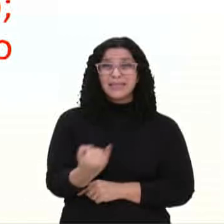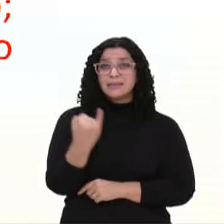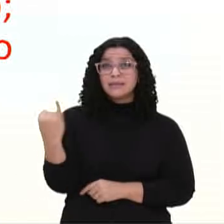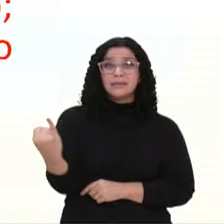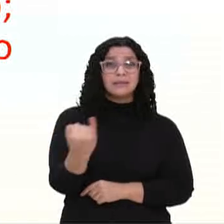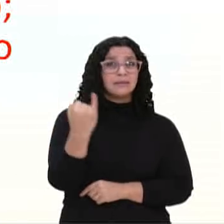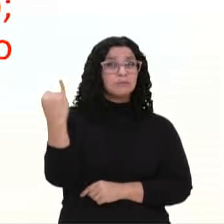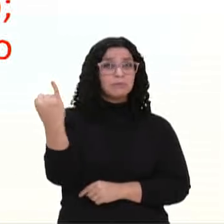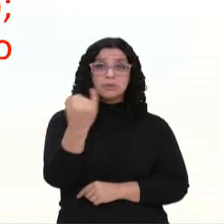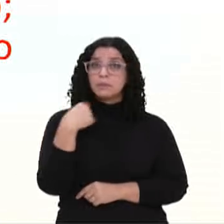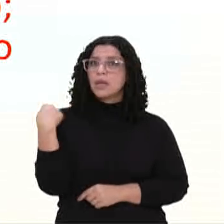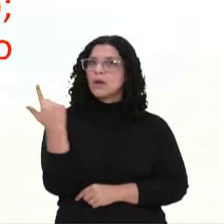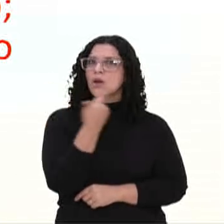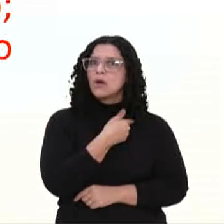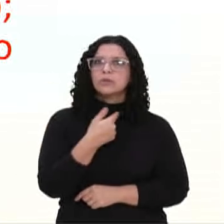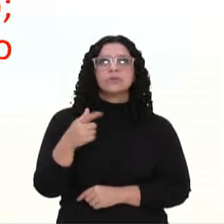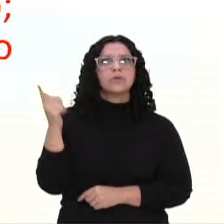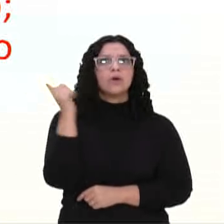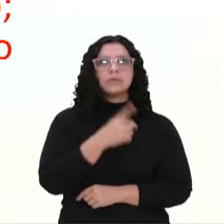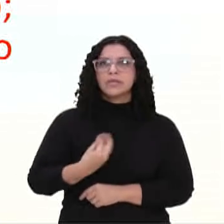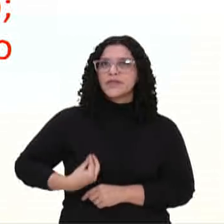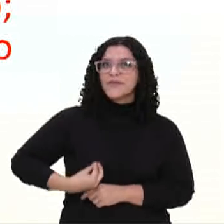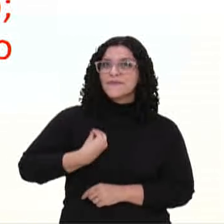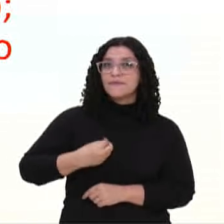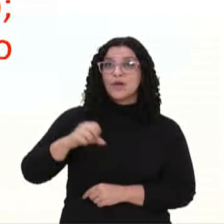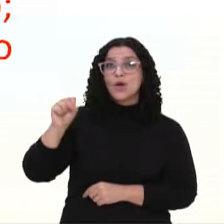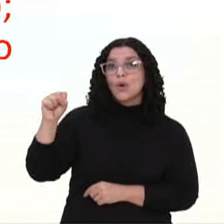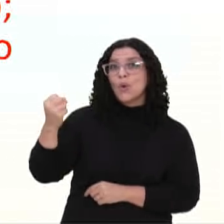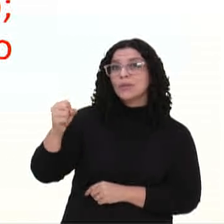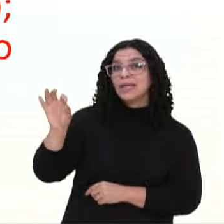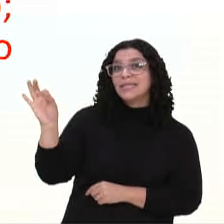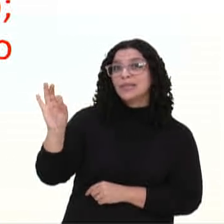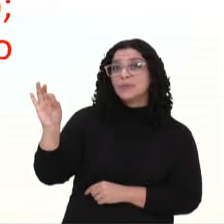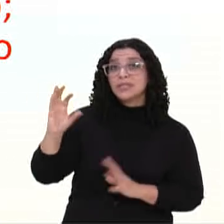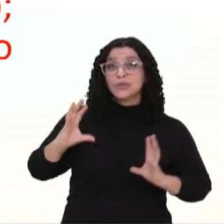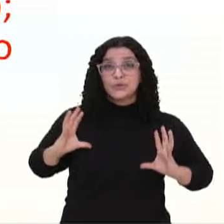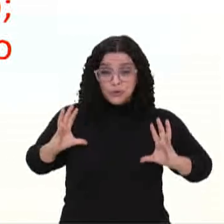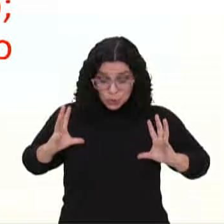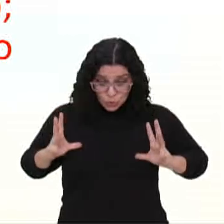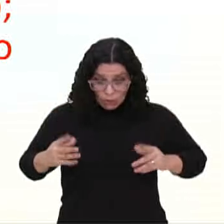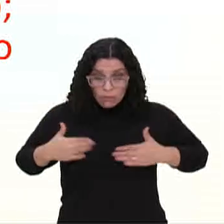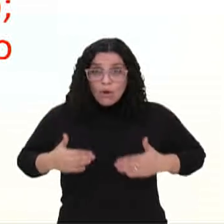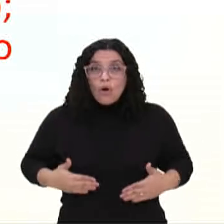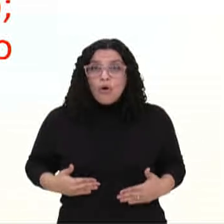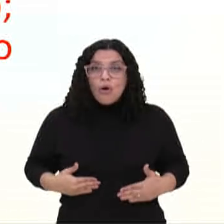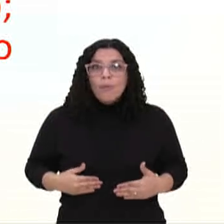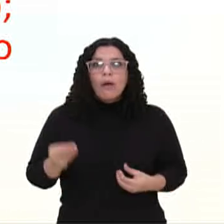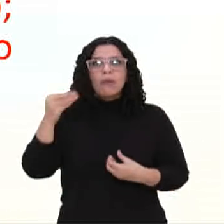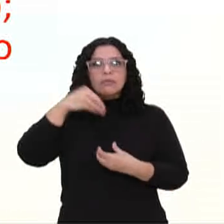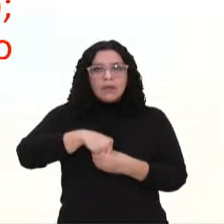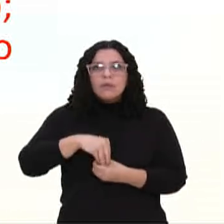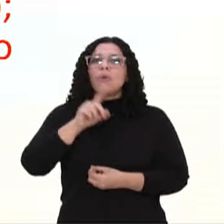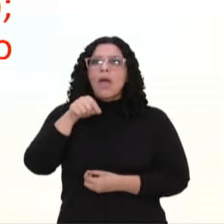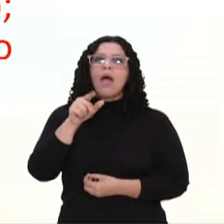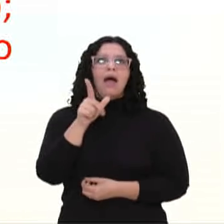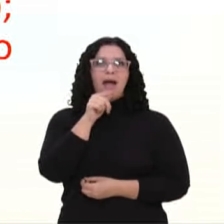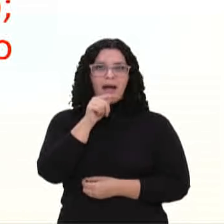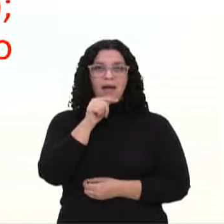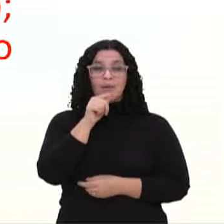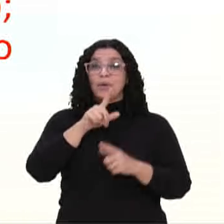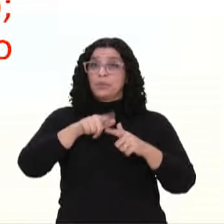essencial para a manutenção da vida. Cerca de 80% do nosso organismo é composto por água.